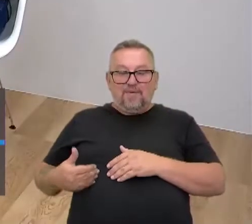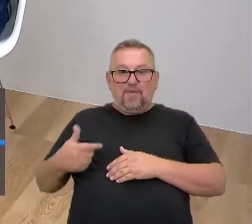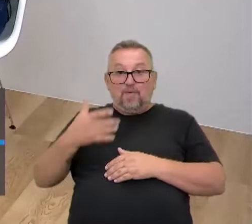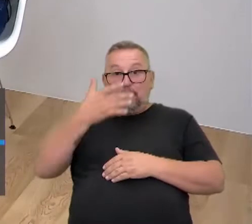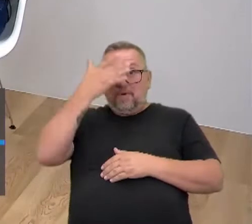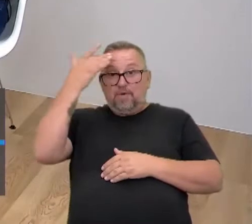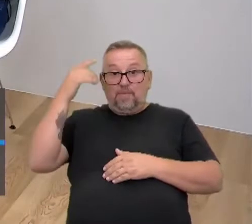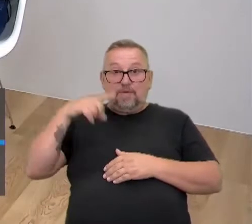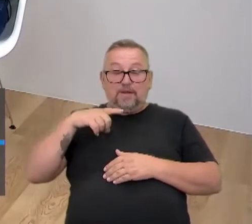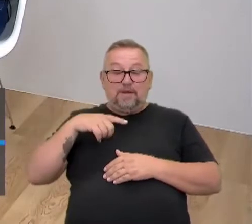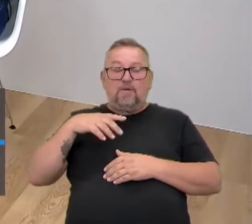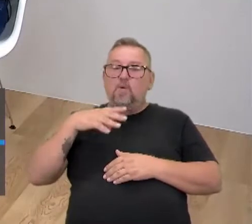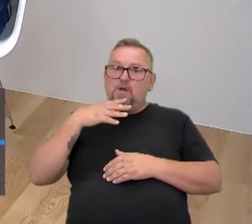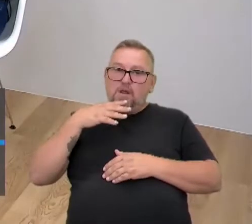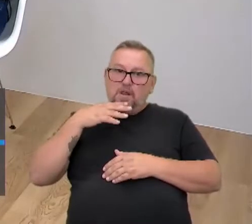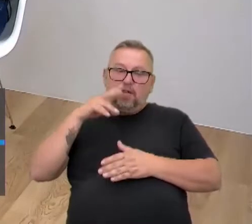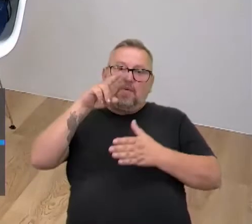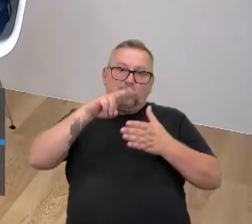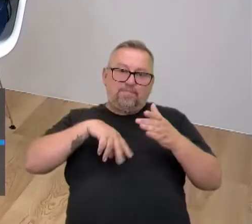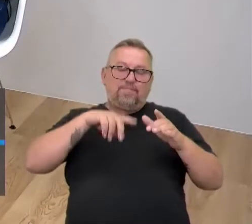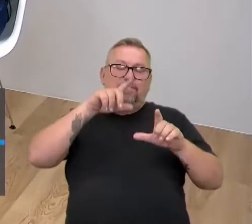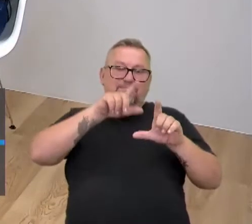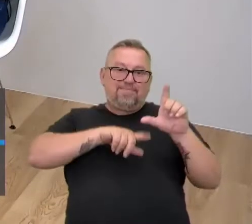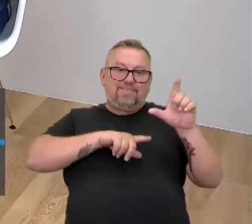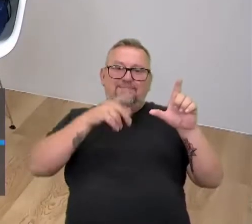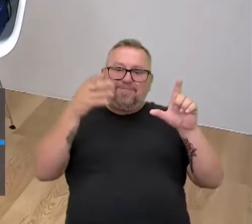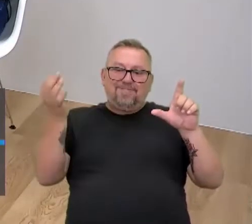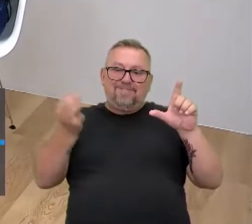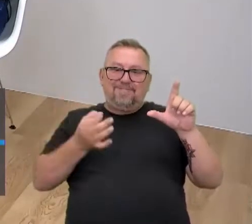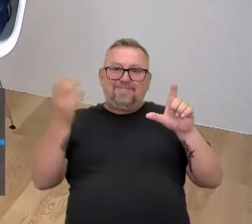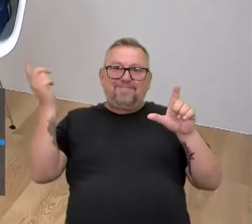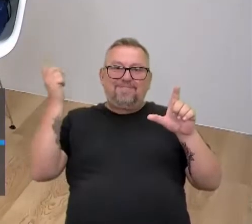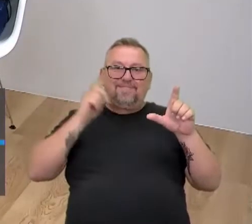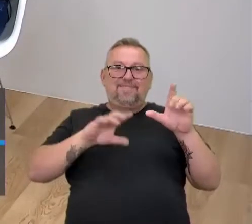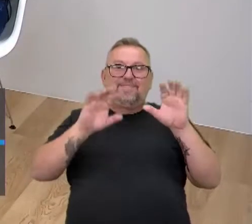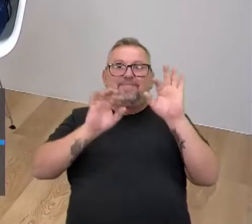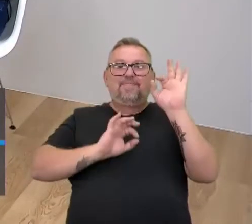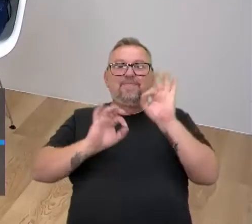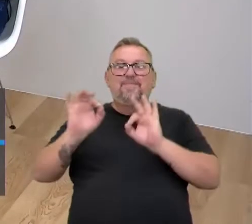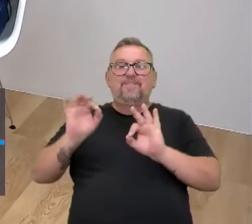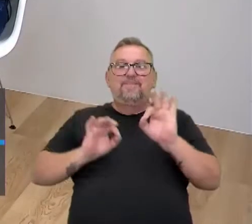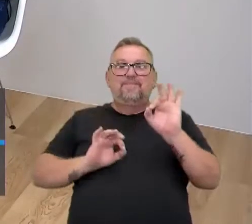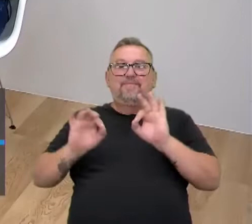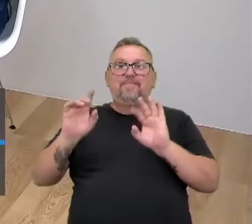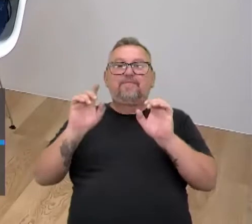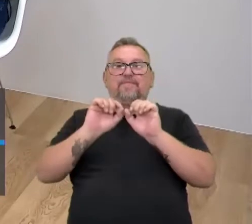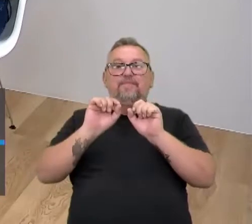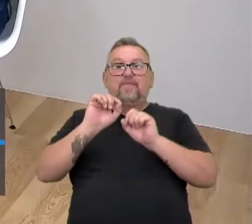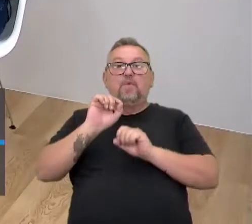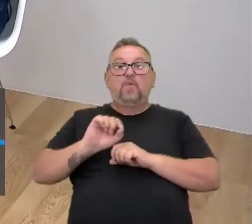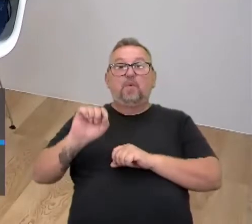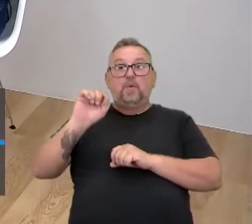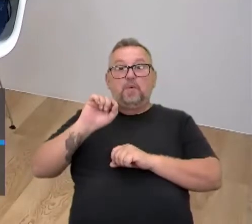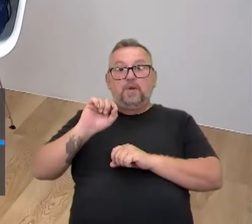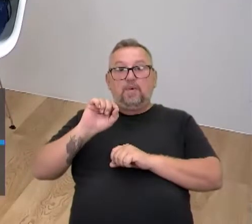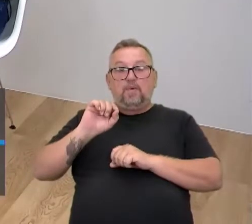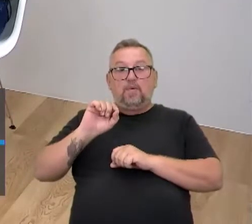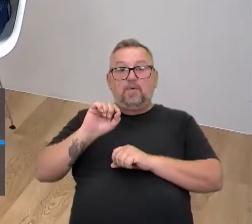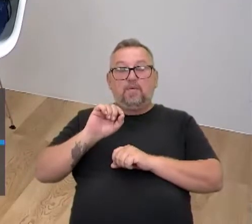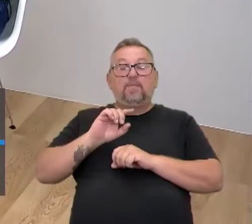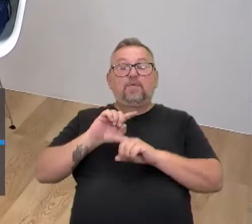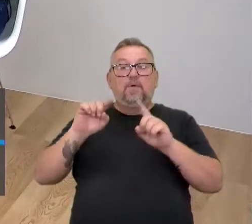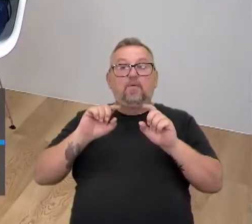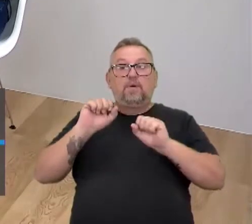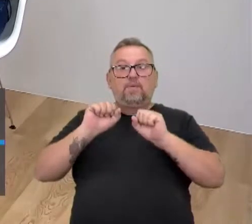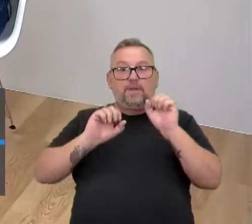pessoas que sejam letradas e que tenham capacidade de organizar isso. Eu estou criando, então, uma instituição.